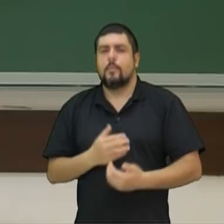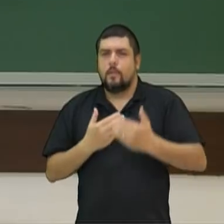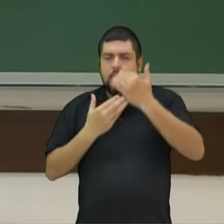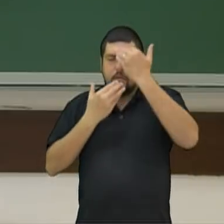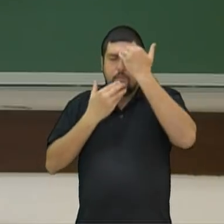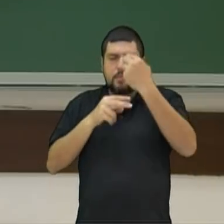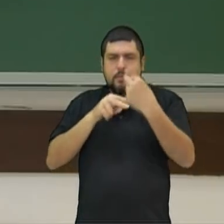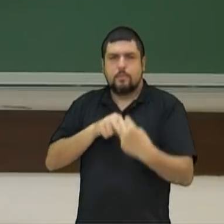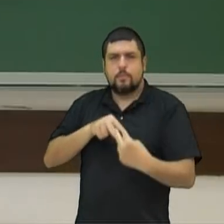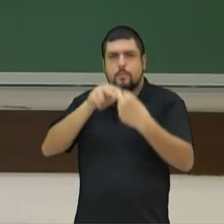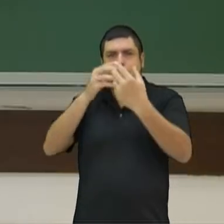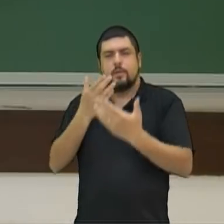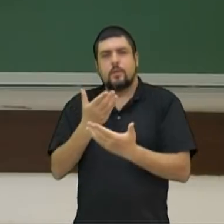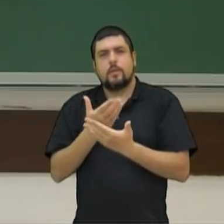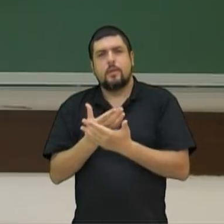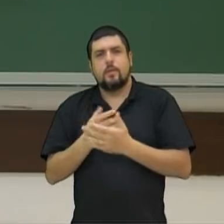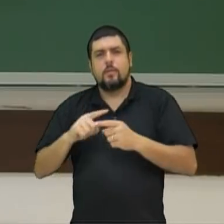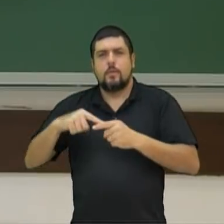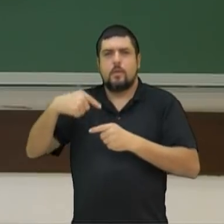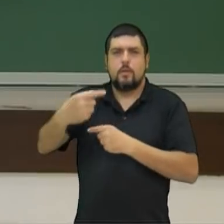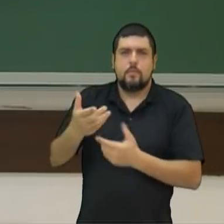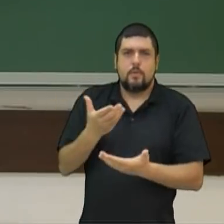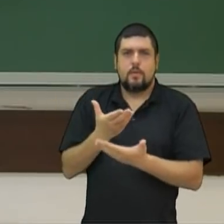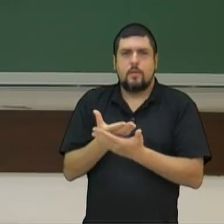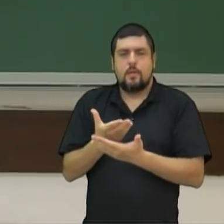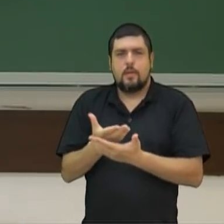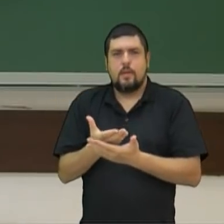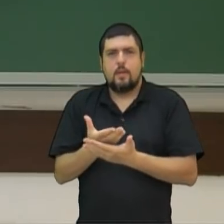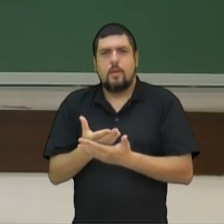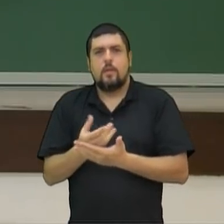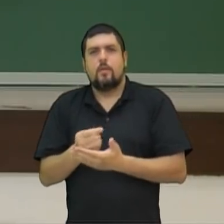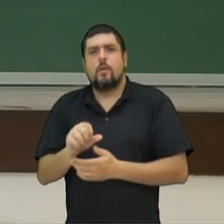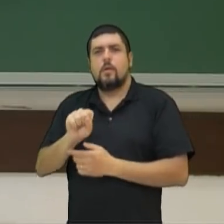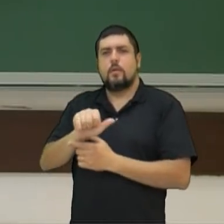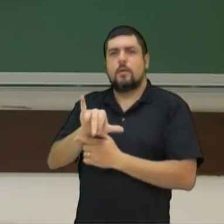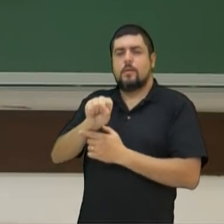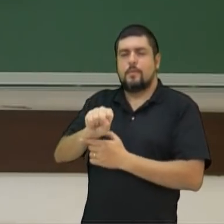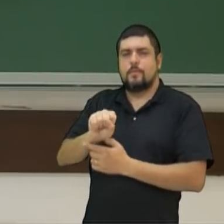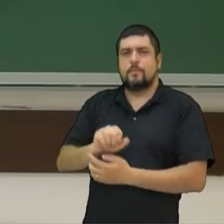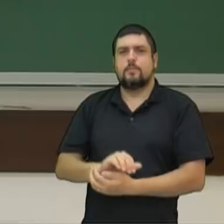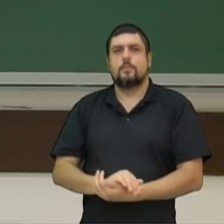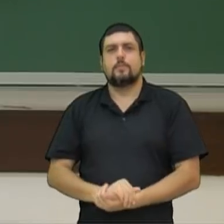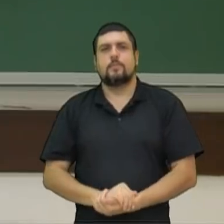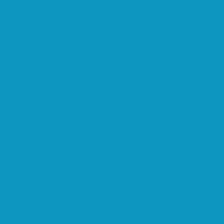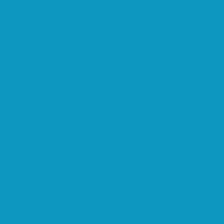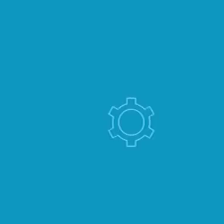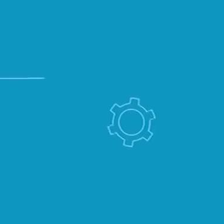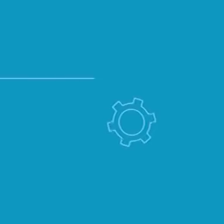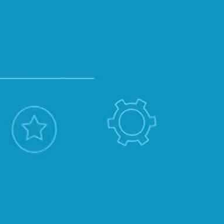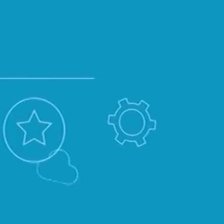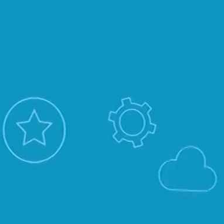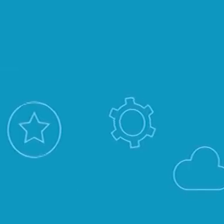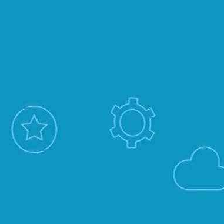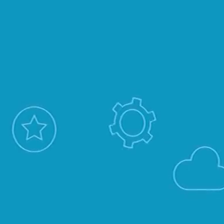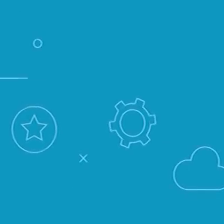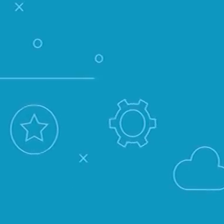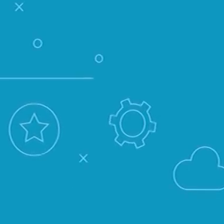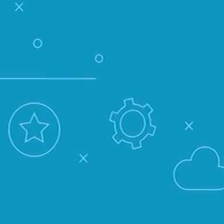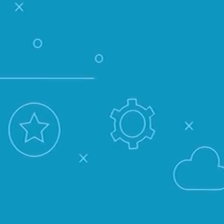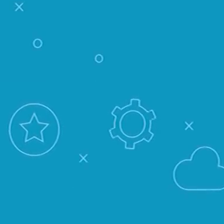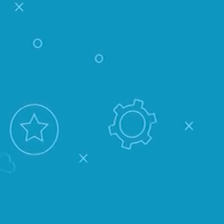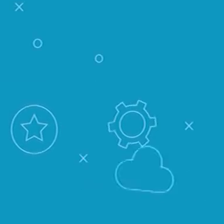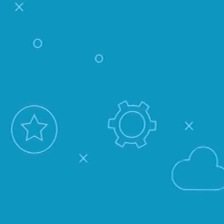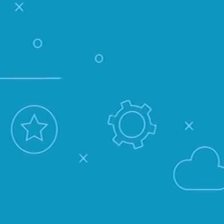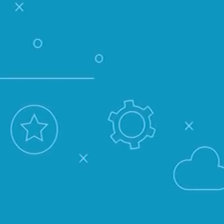por acompanhar essa aula de bases e nos vemos na próxima aula com os sais.